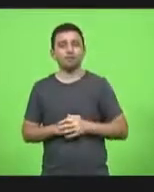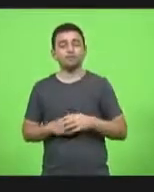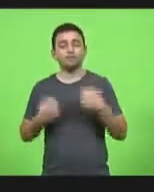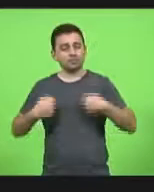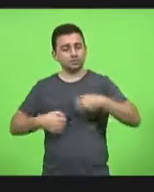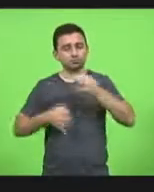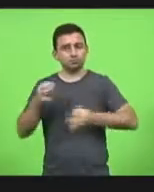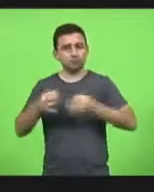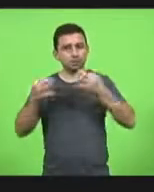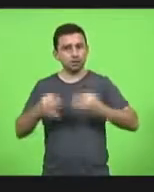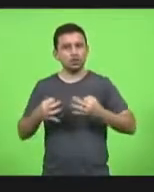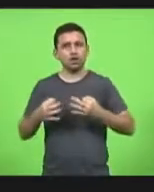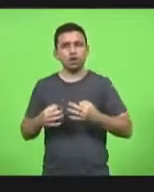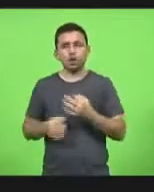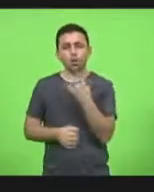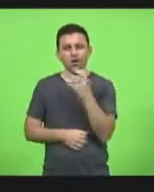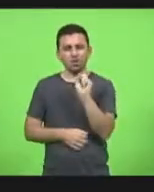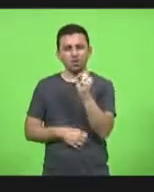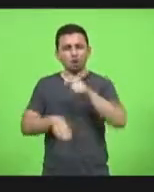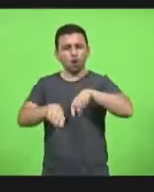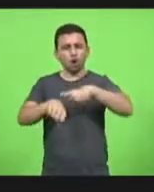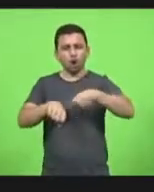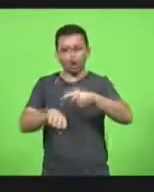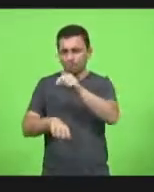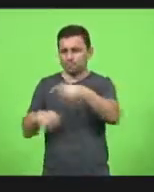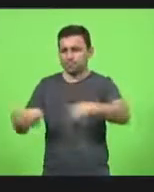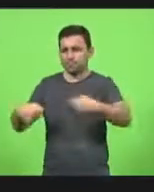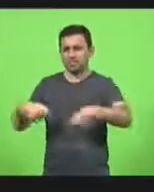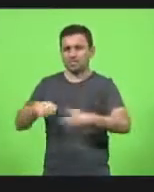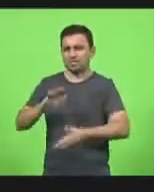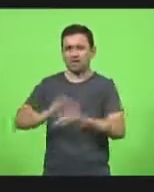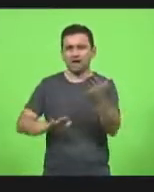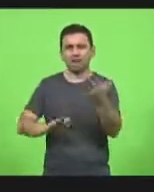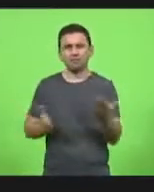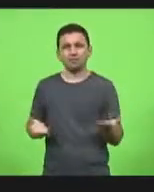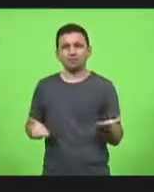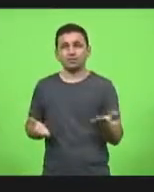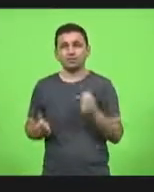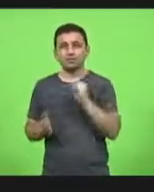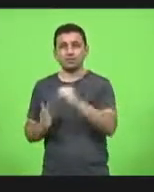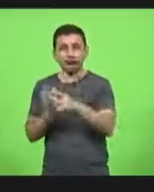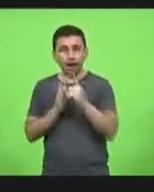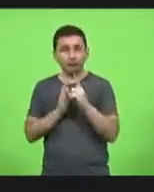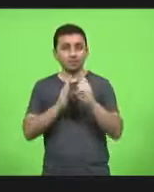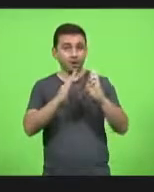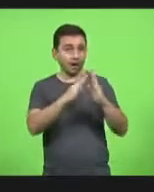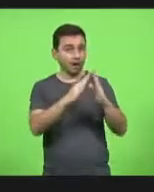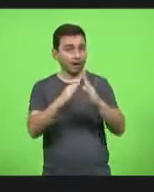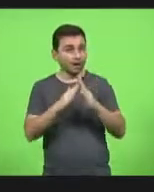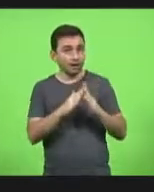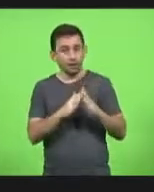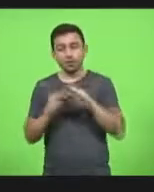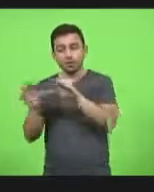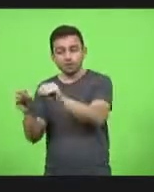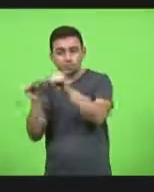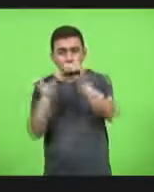dado prazo de 48 horas para essas pessoas saírem dali. Se tivessem providenciado uma casa para essas pessoas ficarem